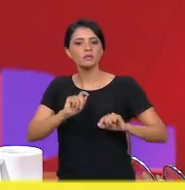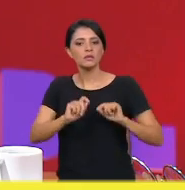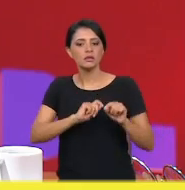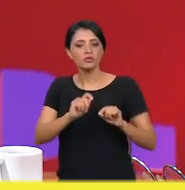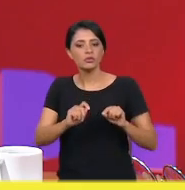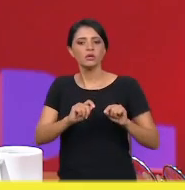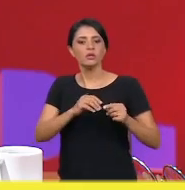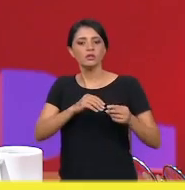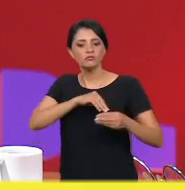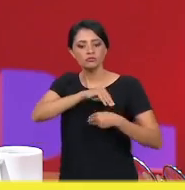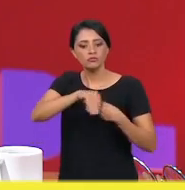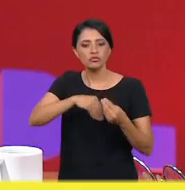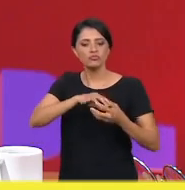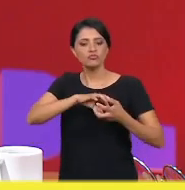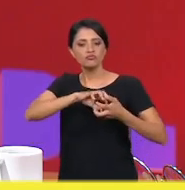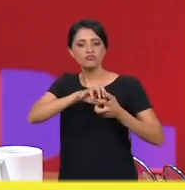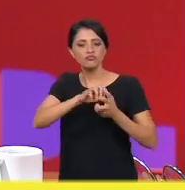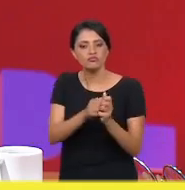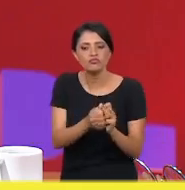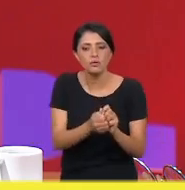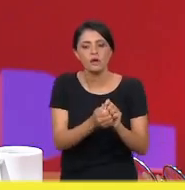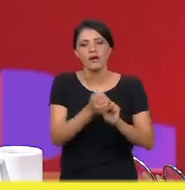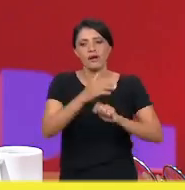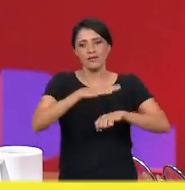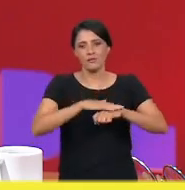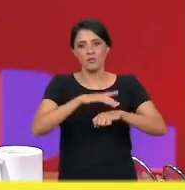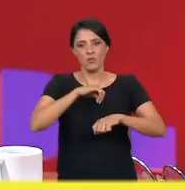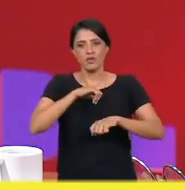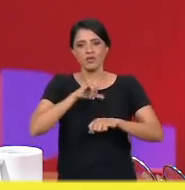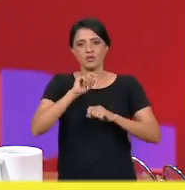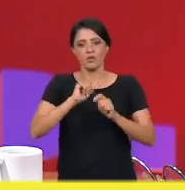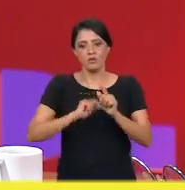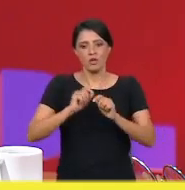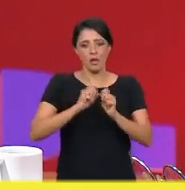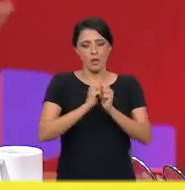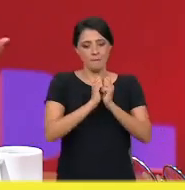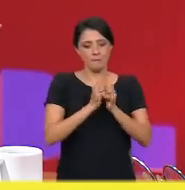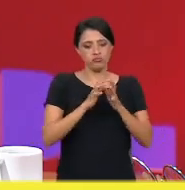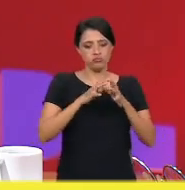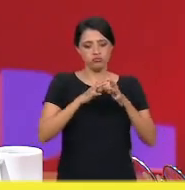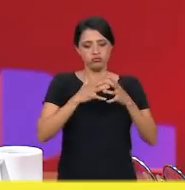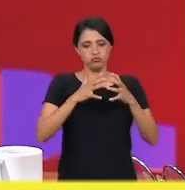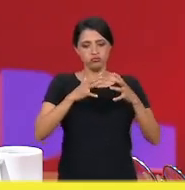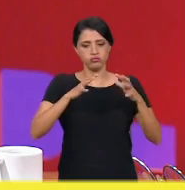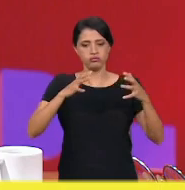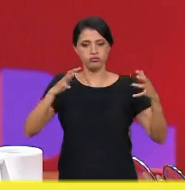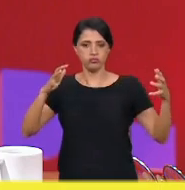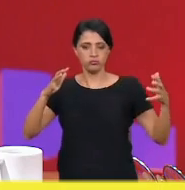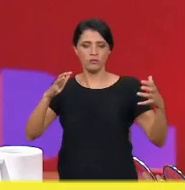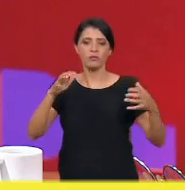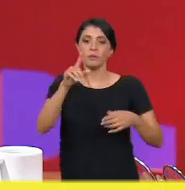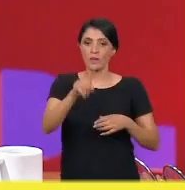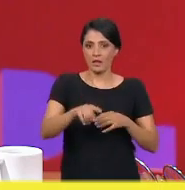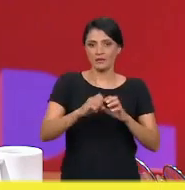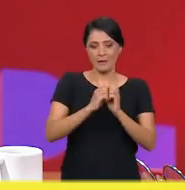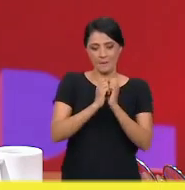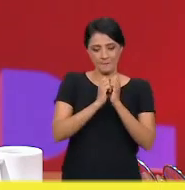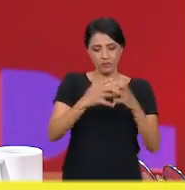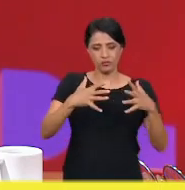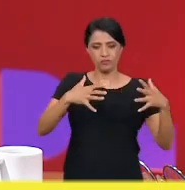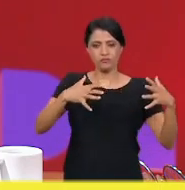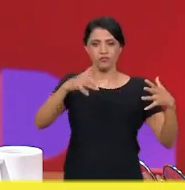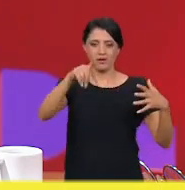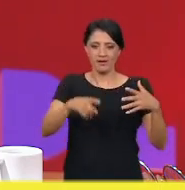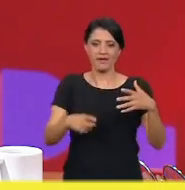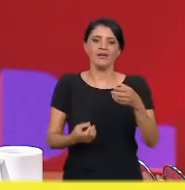de fusão nuclear até o momento que essas estrelas elas explodem em supernova. E essa explosão é que